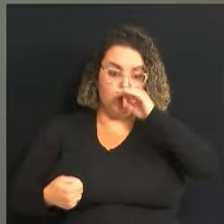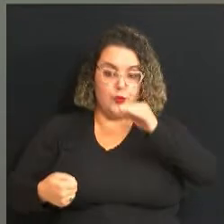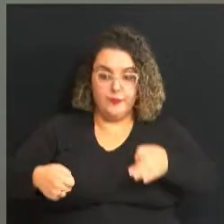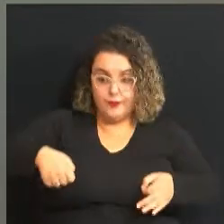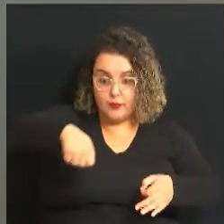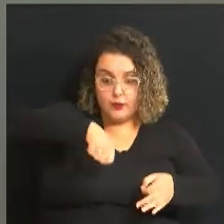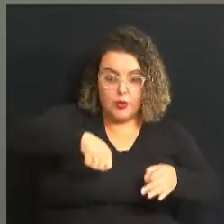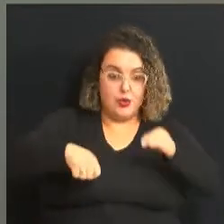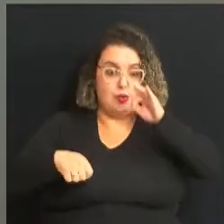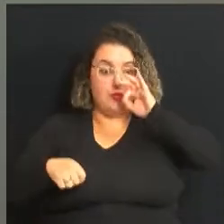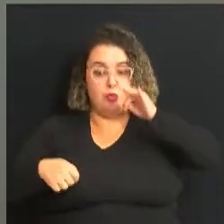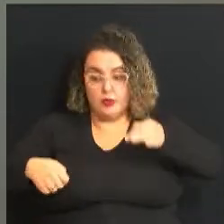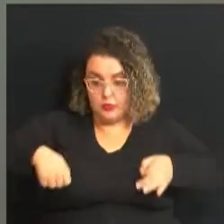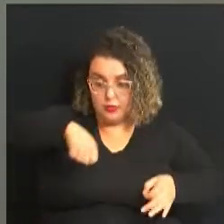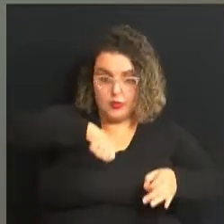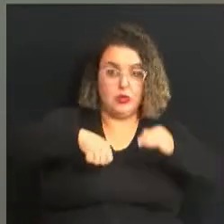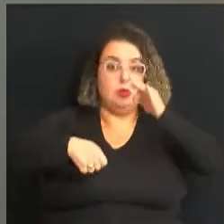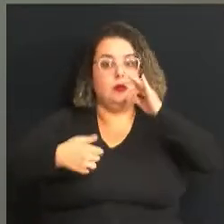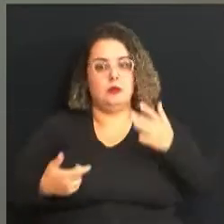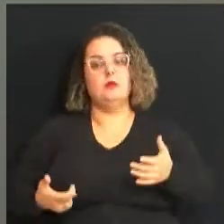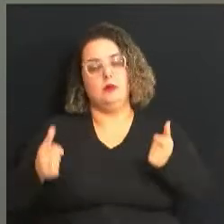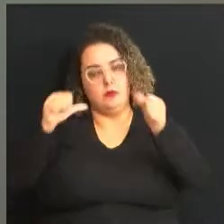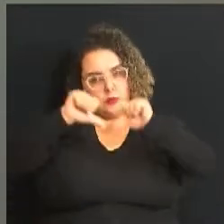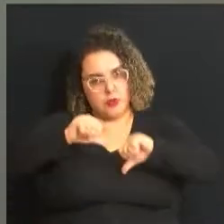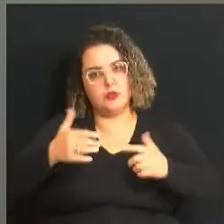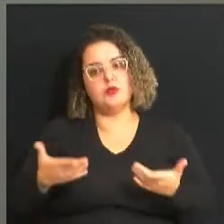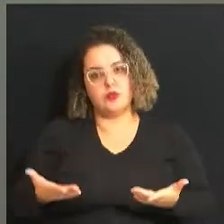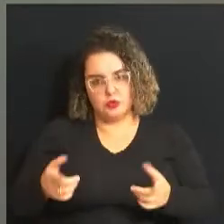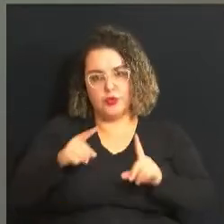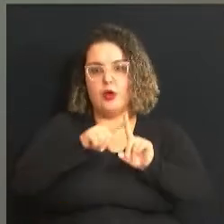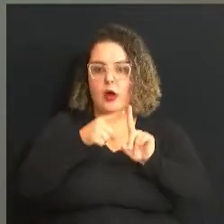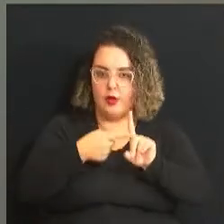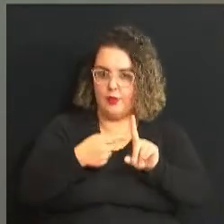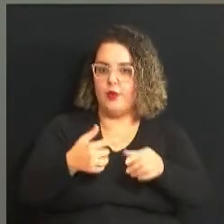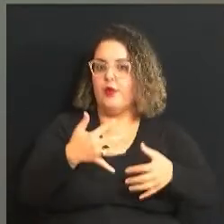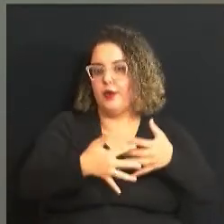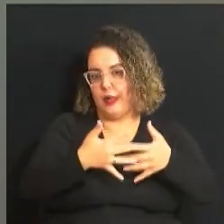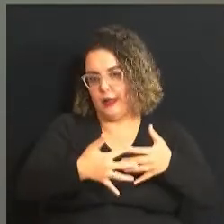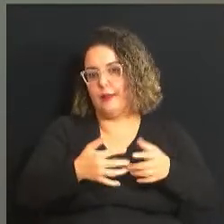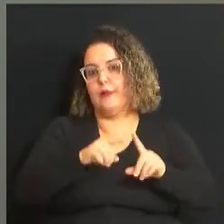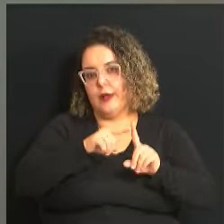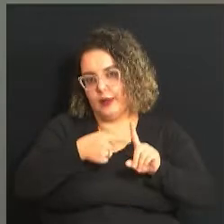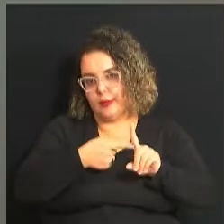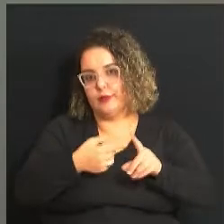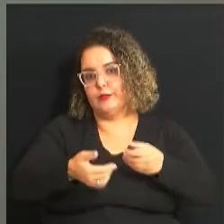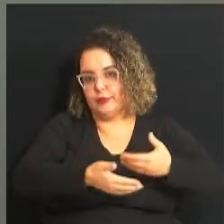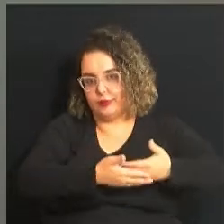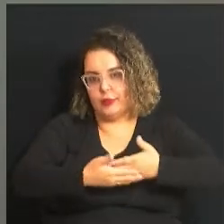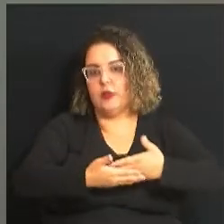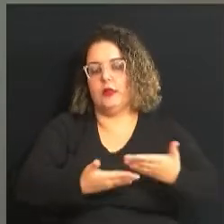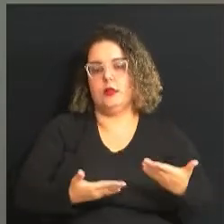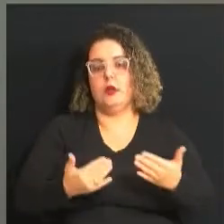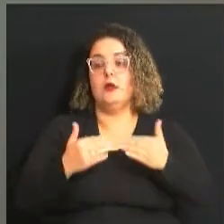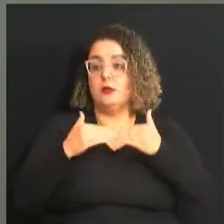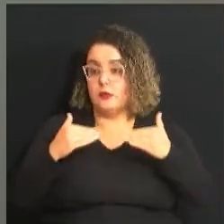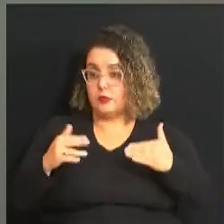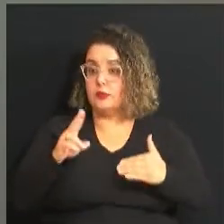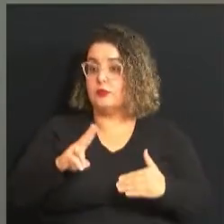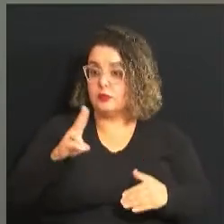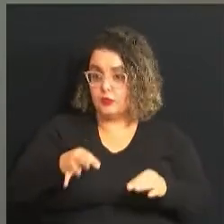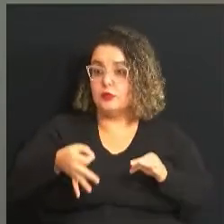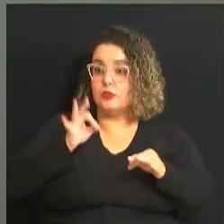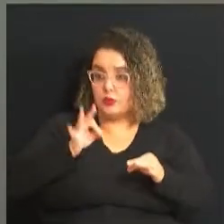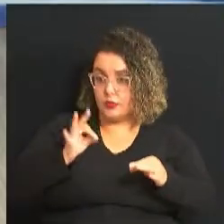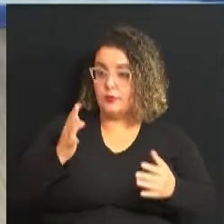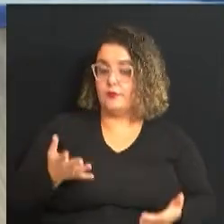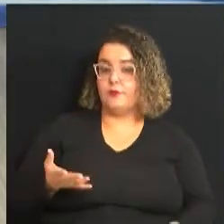vai prejudicar a gravidez, pode prejudicar o bebê, então é interessante manter os níveis adequados aí do uso do café A gente está falando, durante o o senhor dia. falou